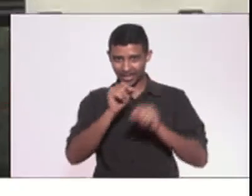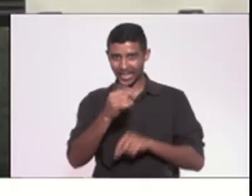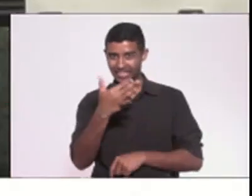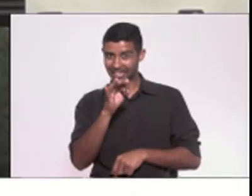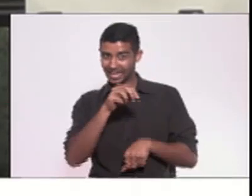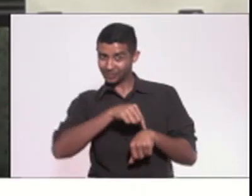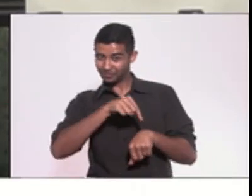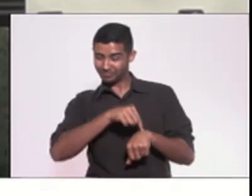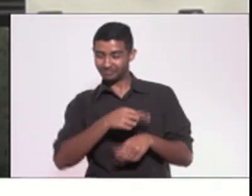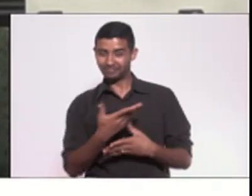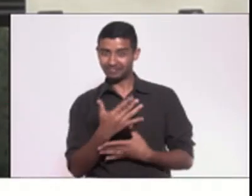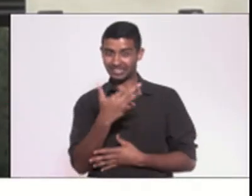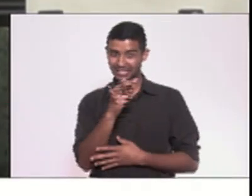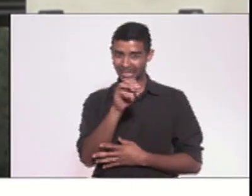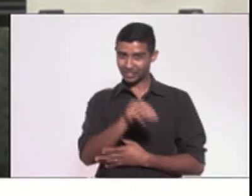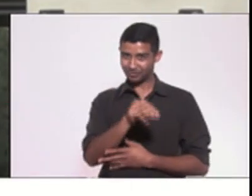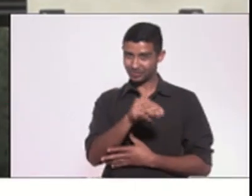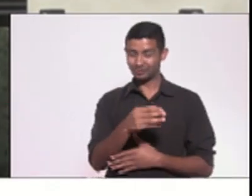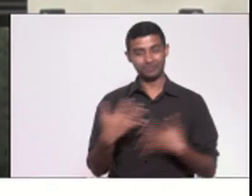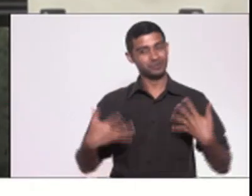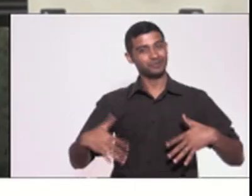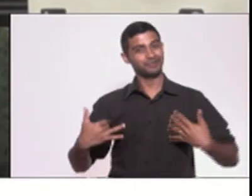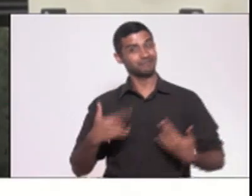minutos, bater recordes.